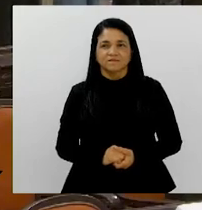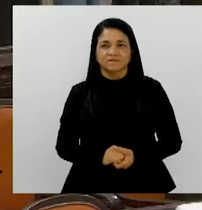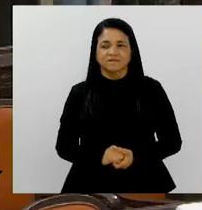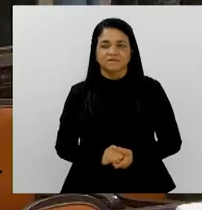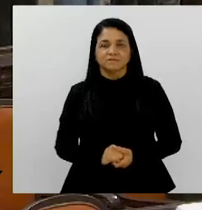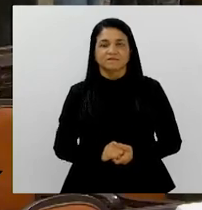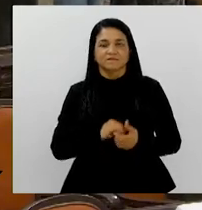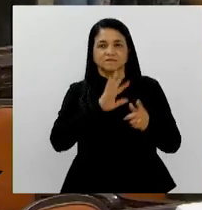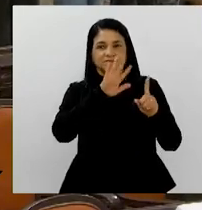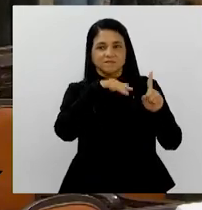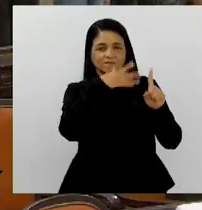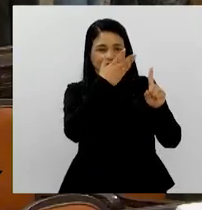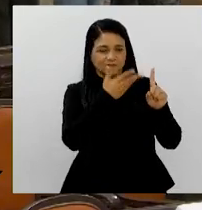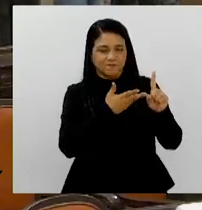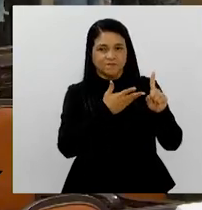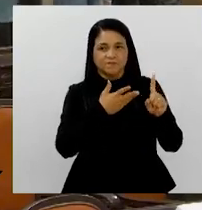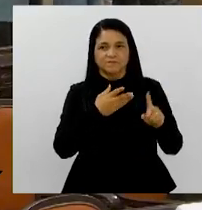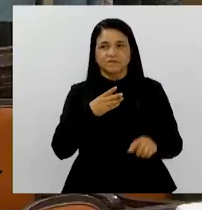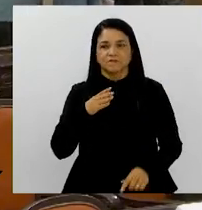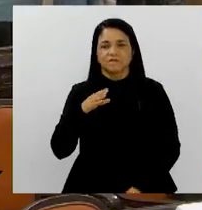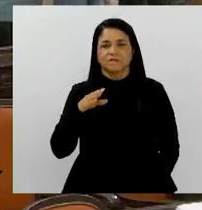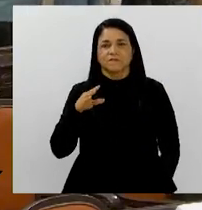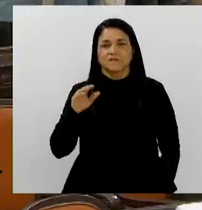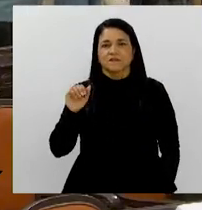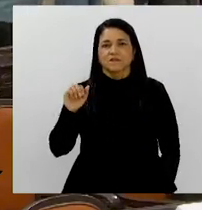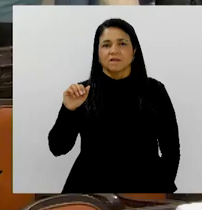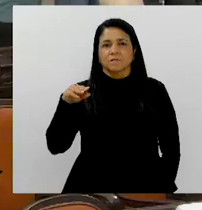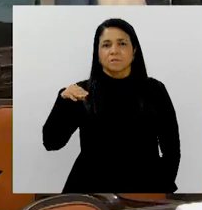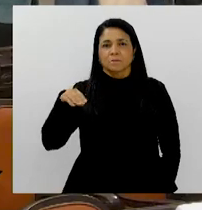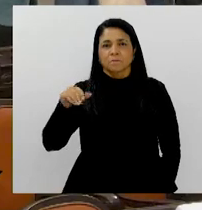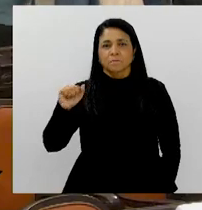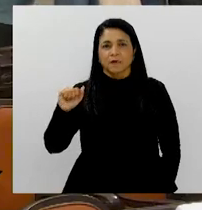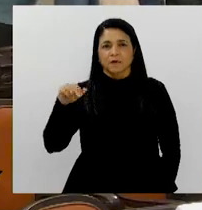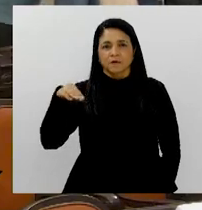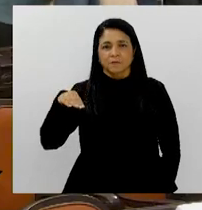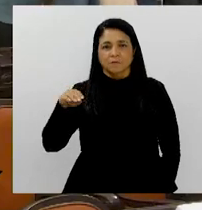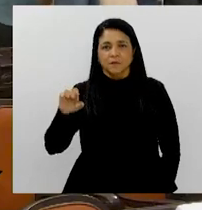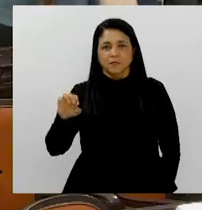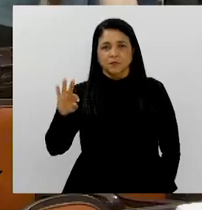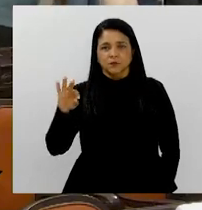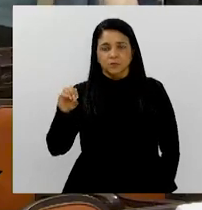Próximo agraciado, Mameto Jamina Congo.